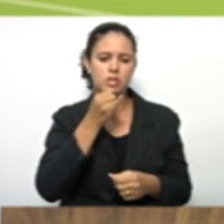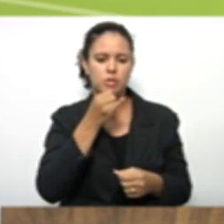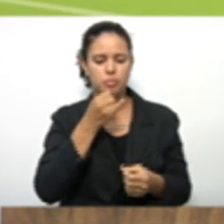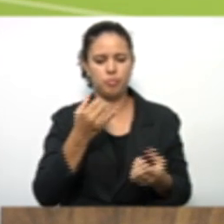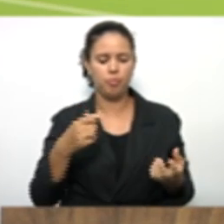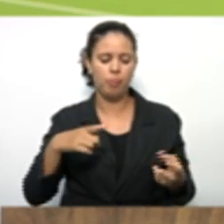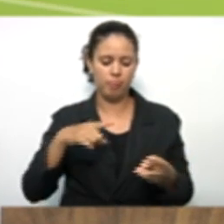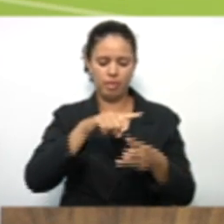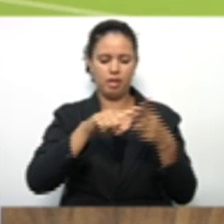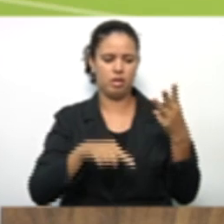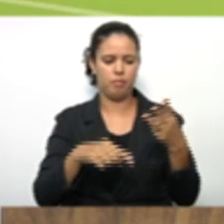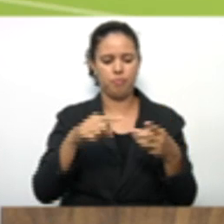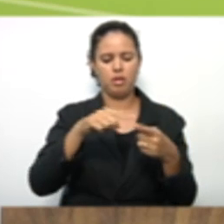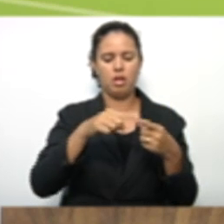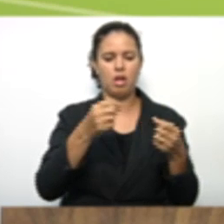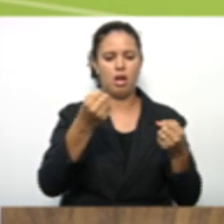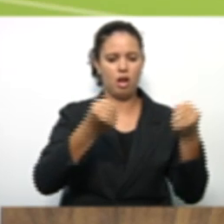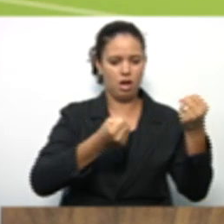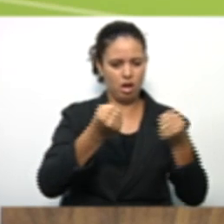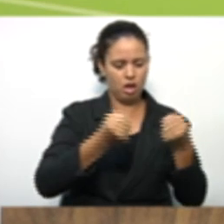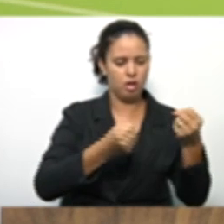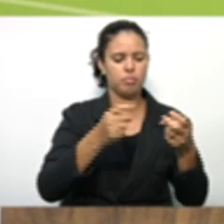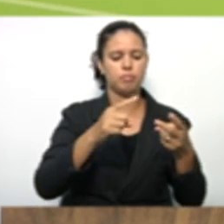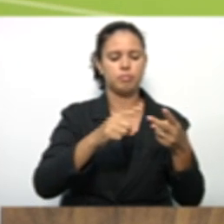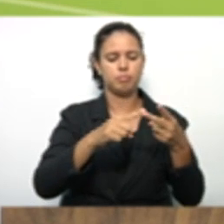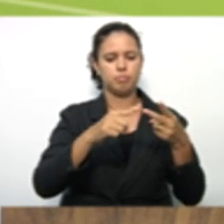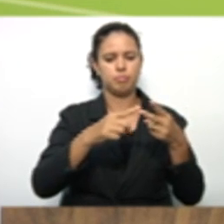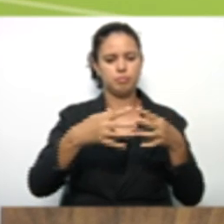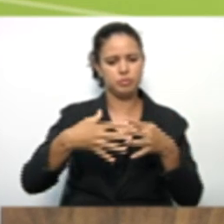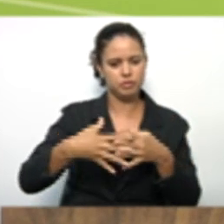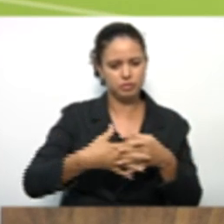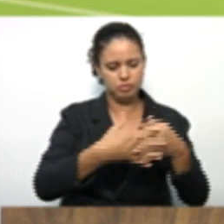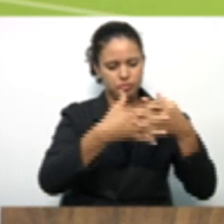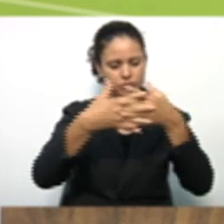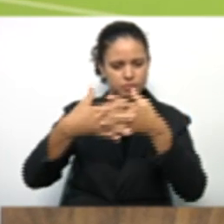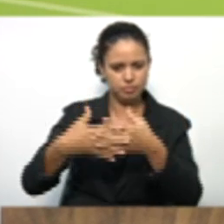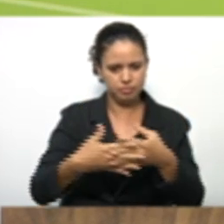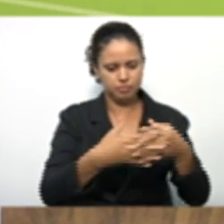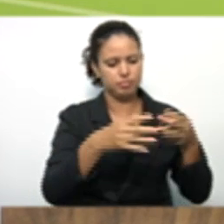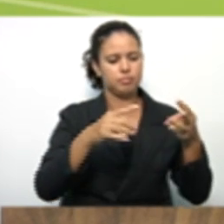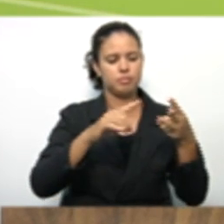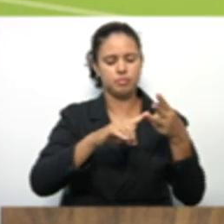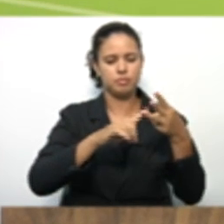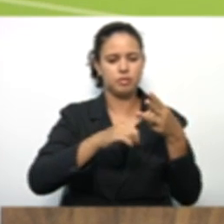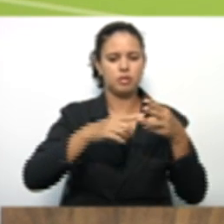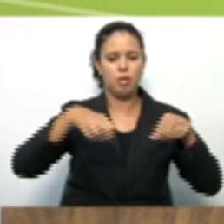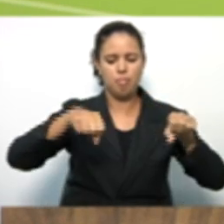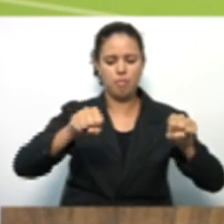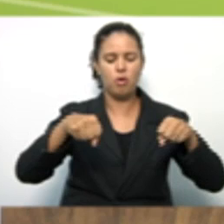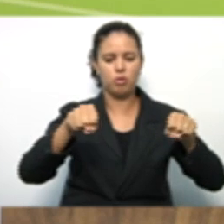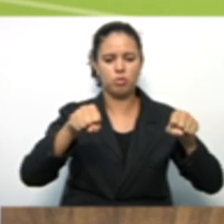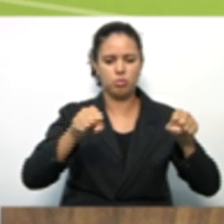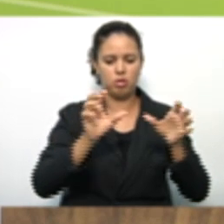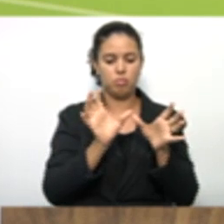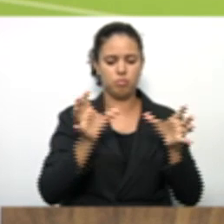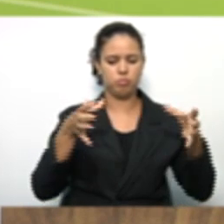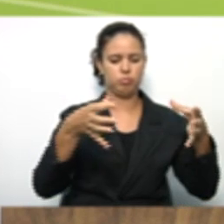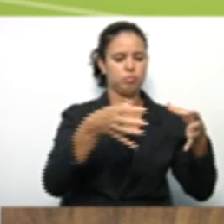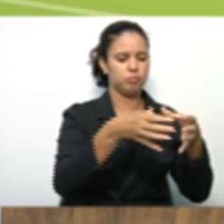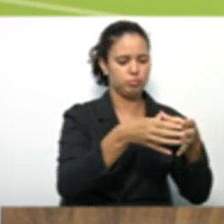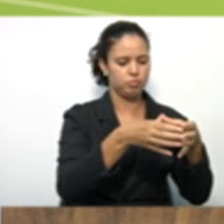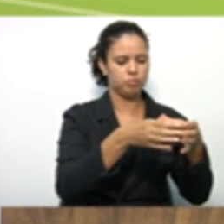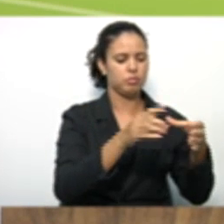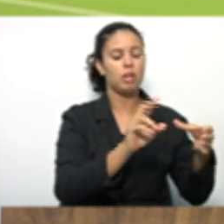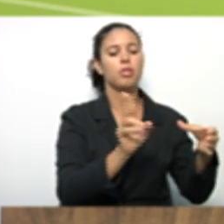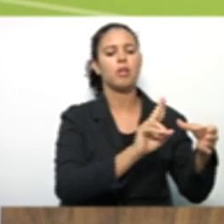van, uma moto. Você, na hora de contabilizar, em vez de você botar carro, van, moto, você faz o quê? Bota veículo.